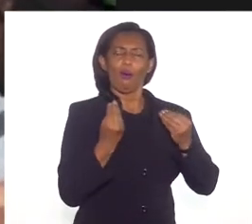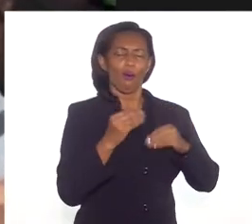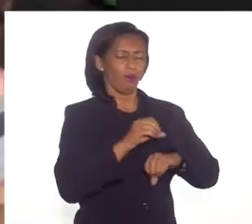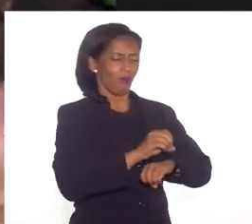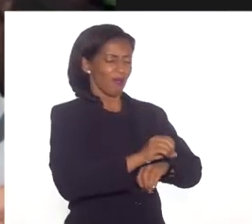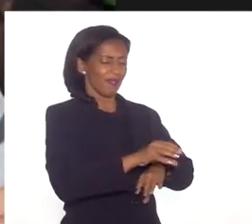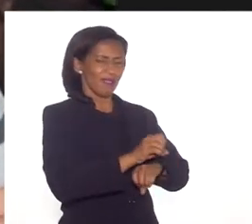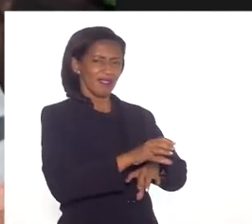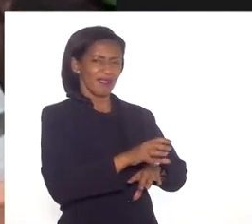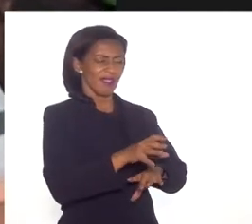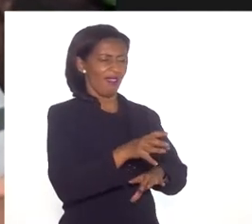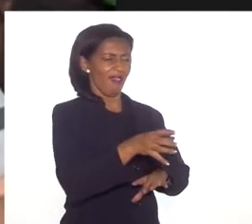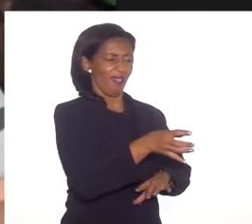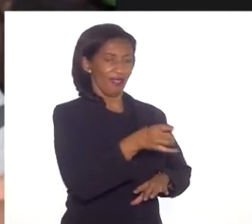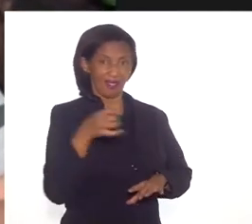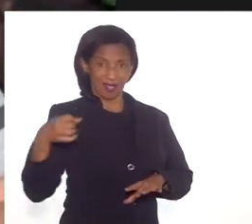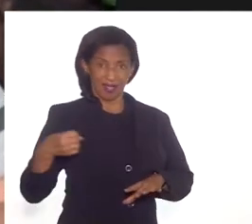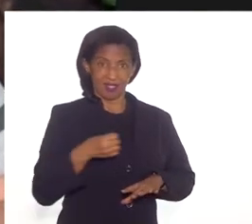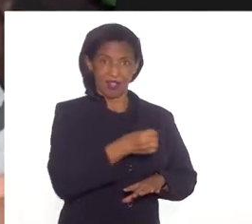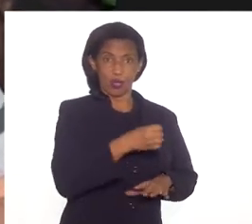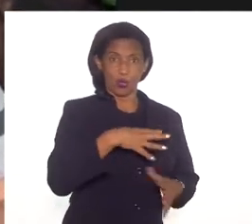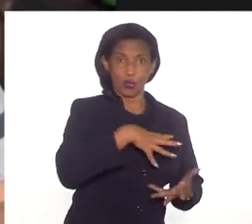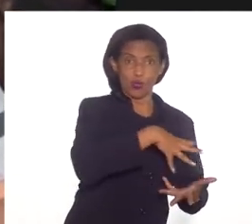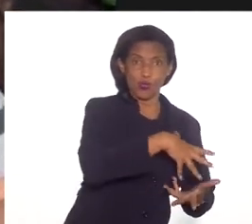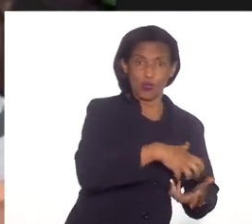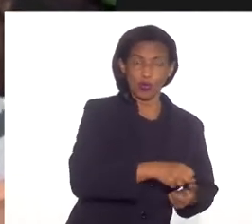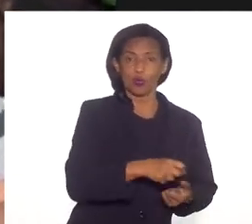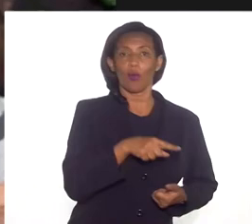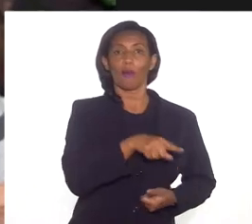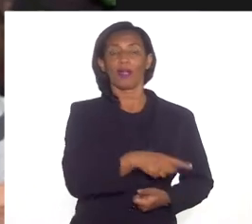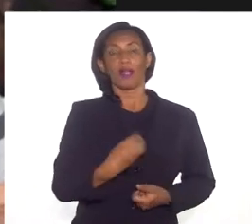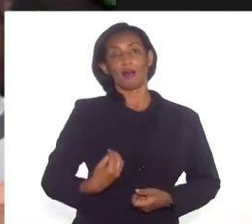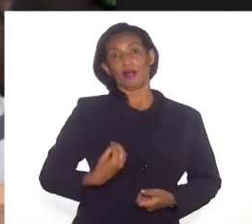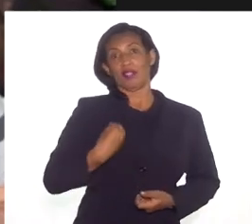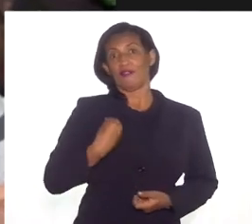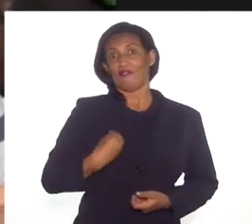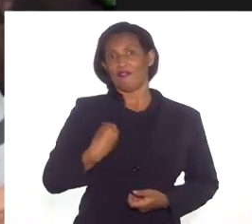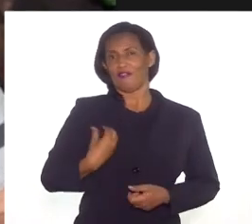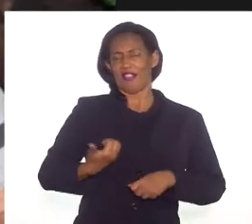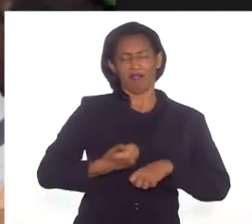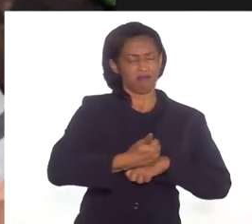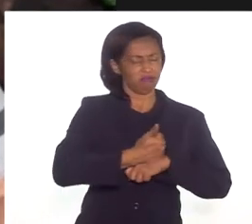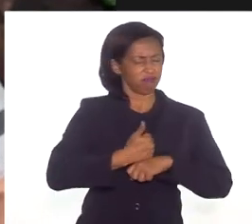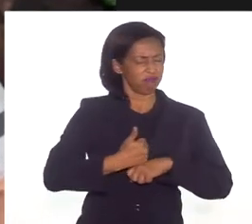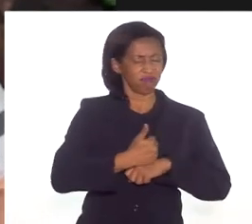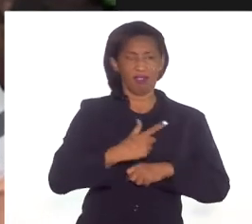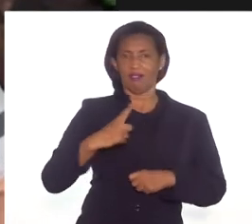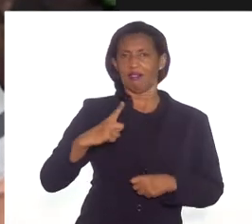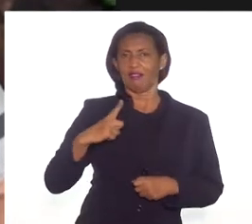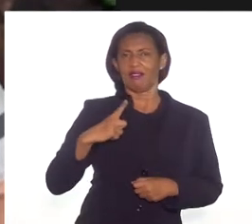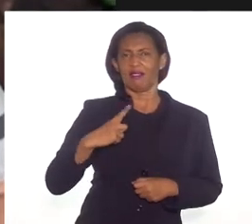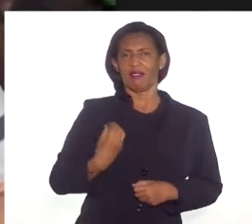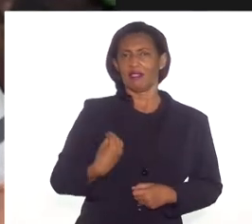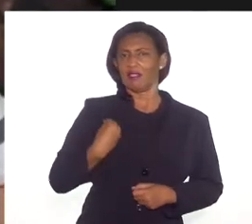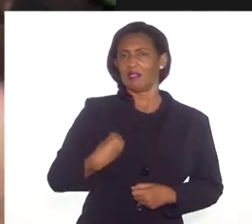introduzir essa criança no mundo dela, para que ela possa viver dignamente e